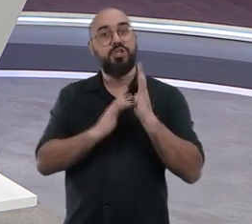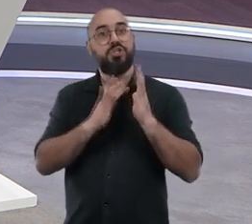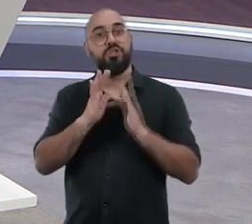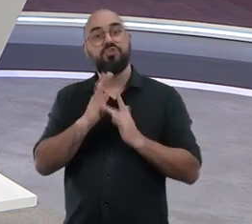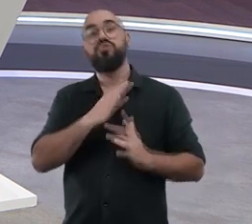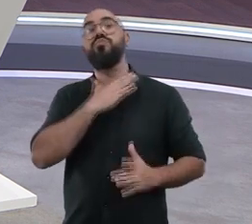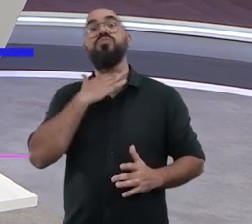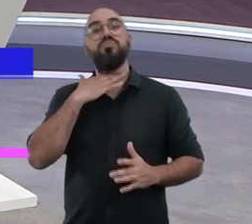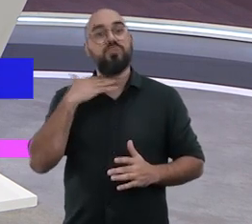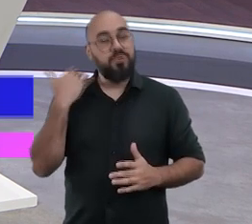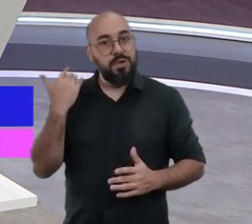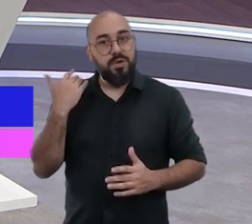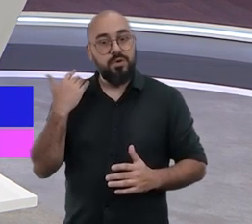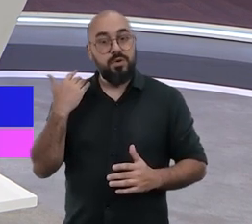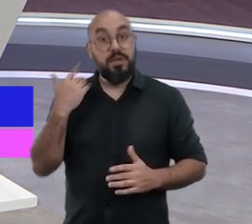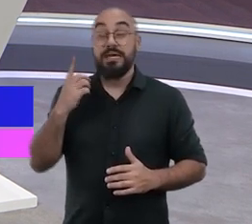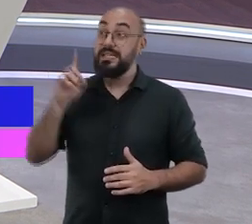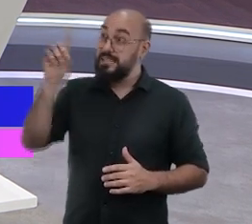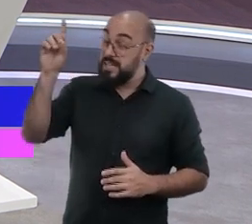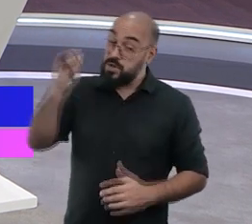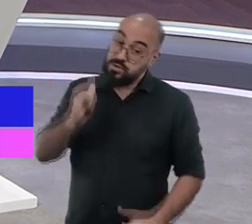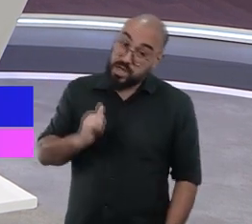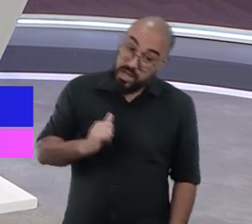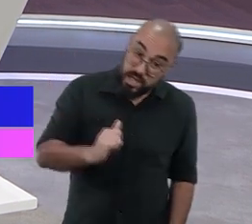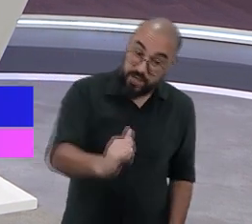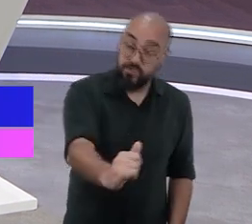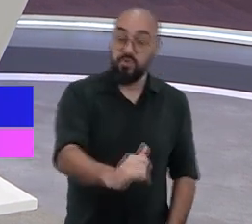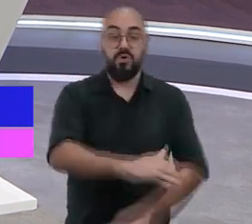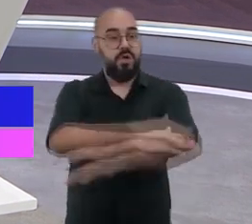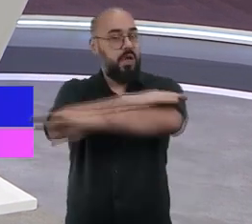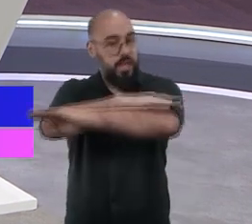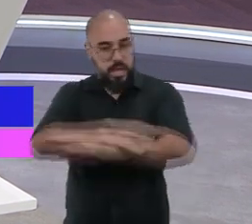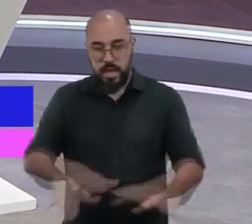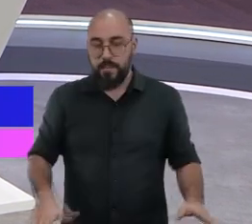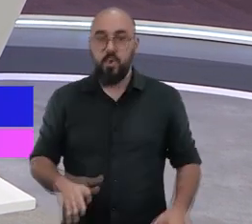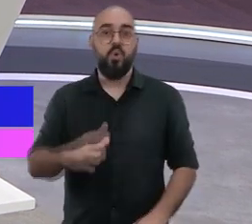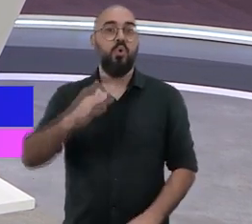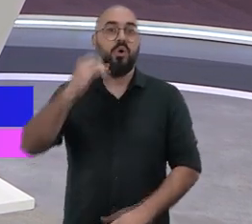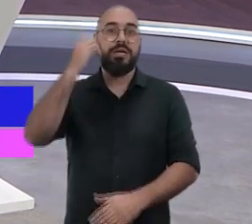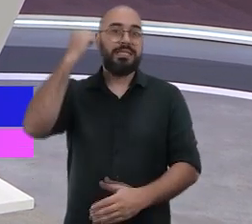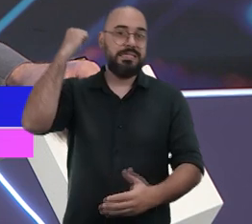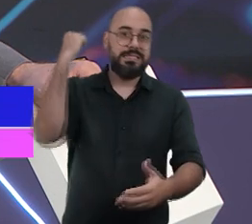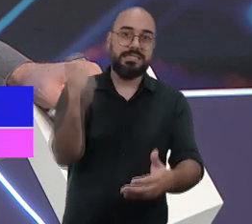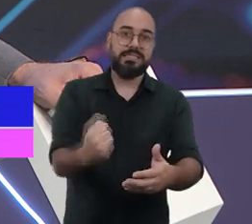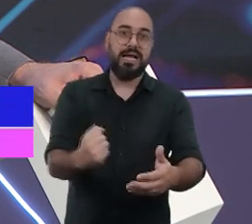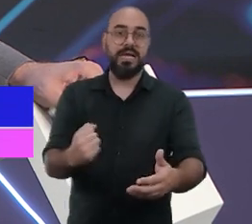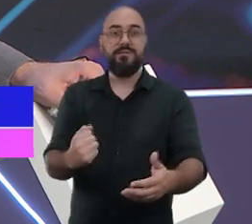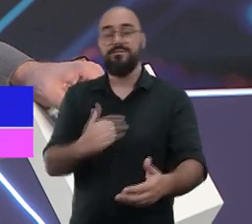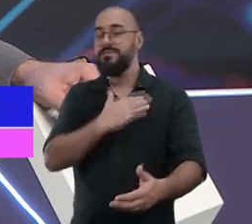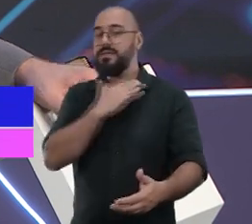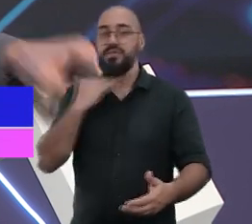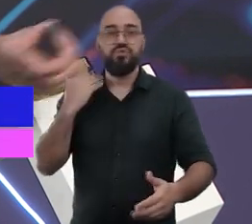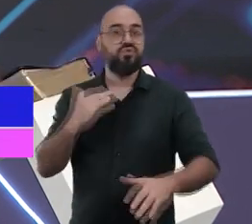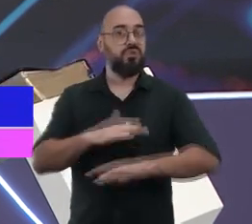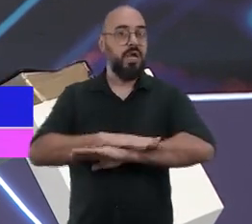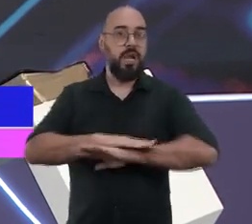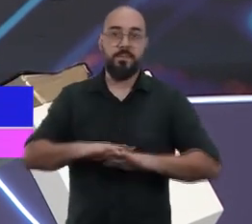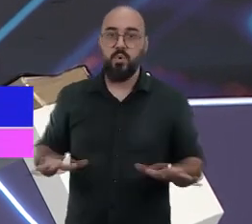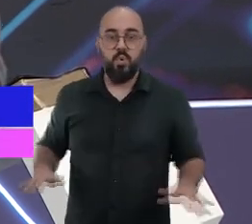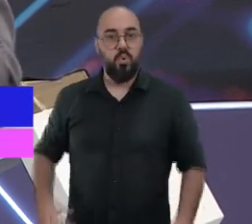um recado para a humanidade: não mais sacrifícios. Hoje, eu e